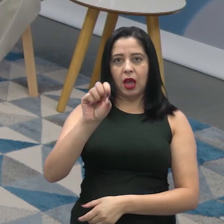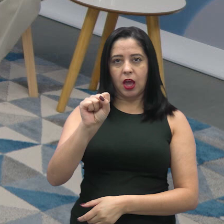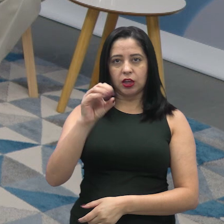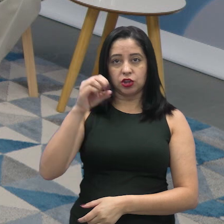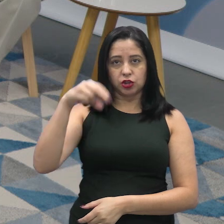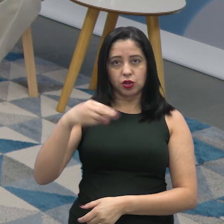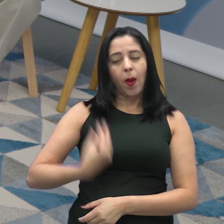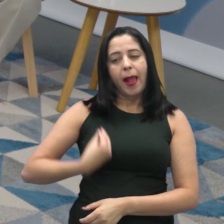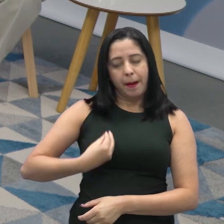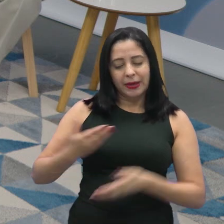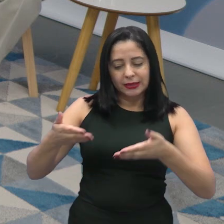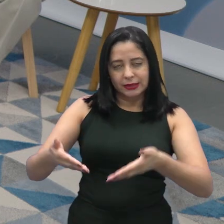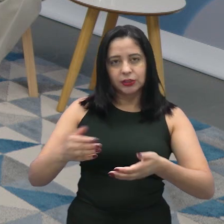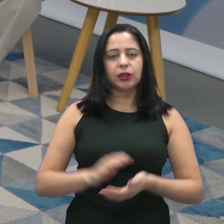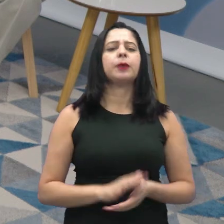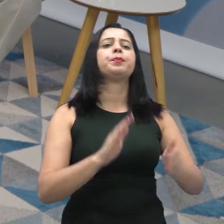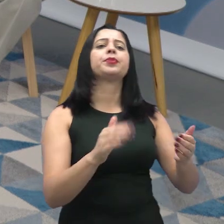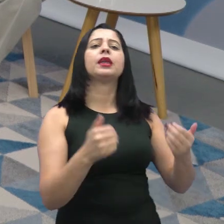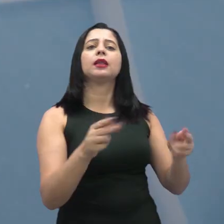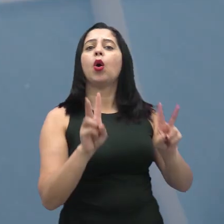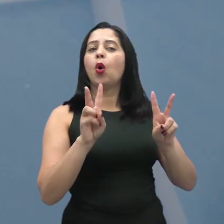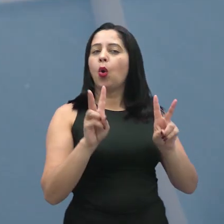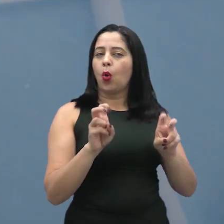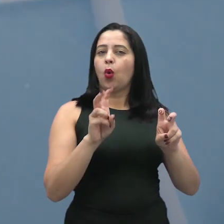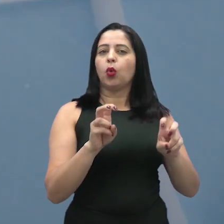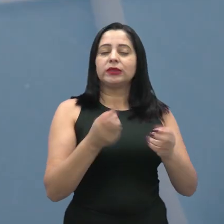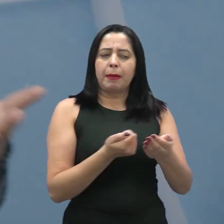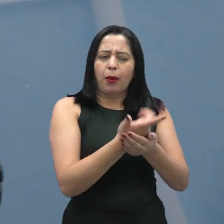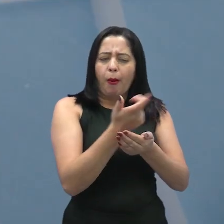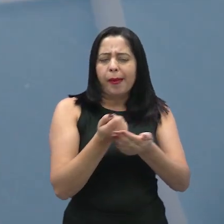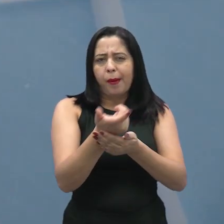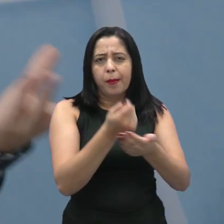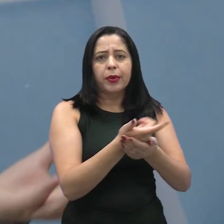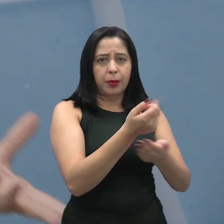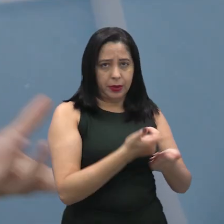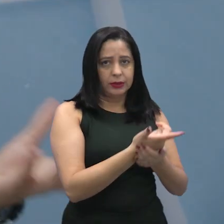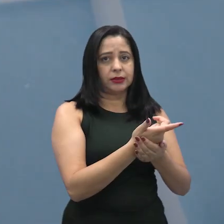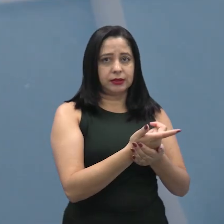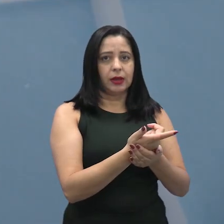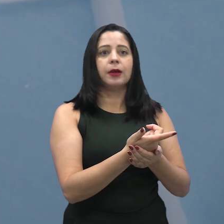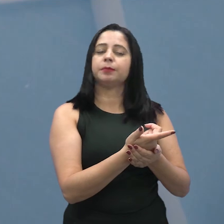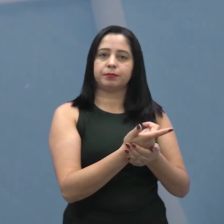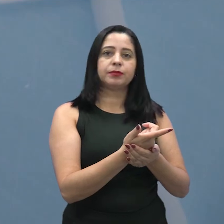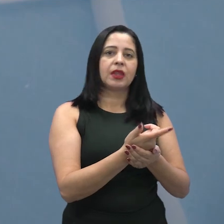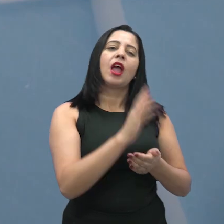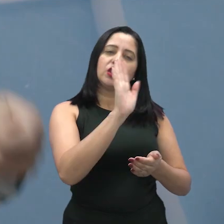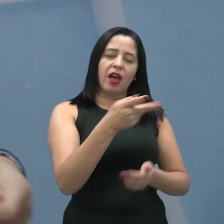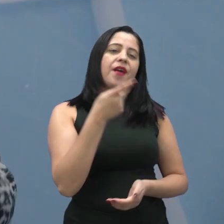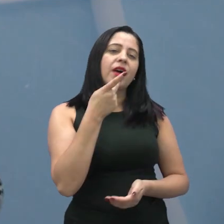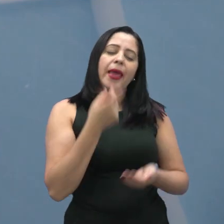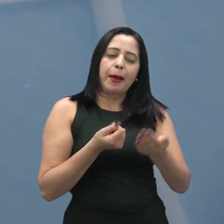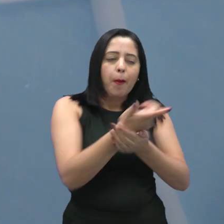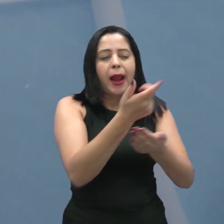gente fala ali do consumo, né? Positivo, né? A gente já falou tudo que o consumo representa, né? Não é só você